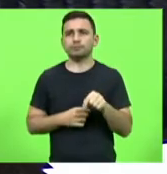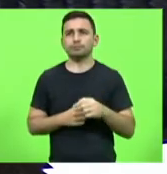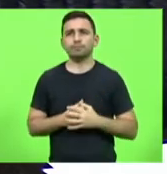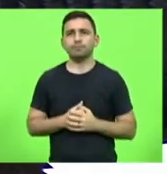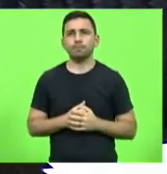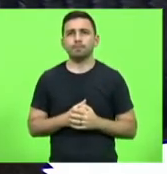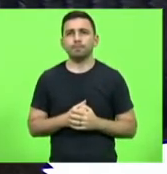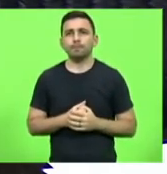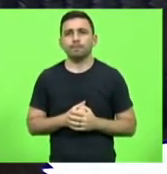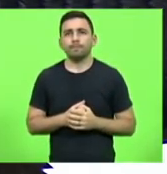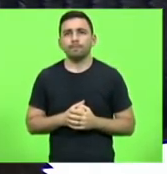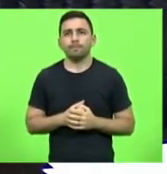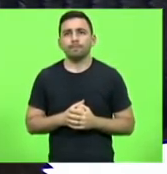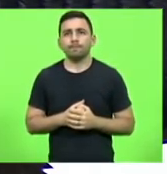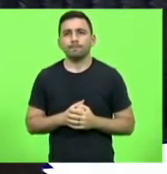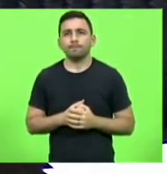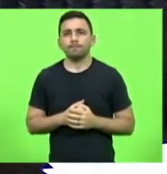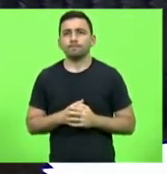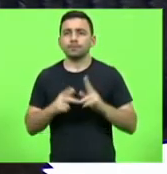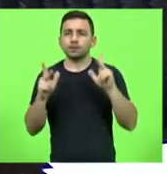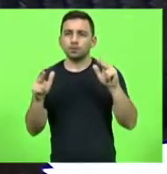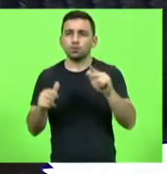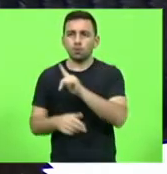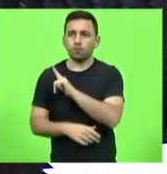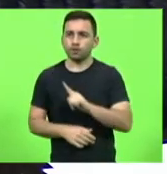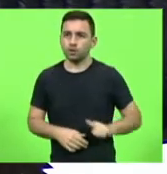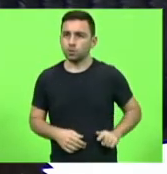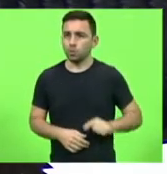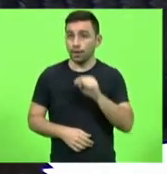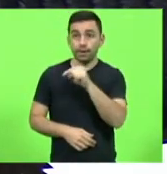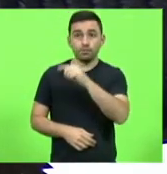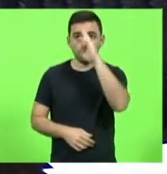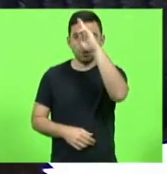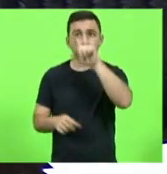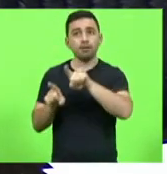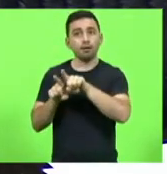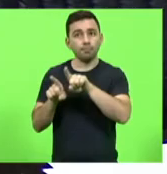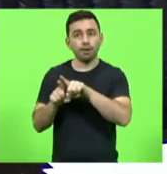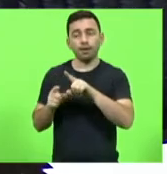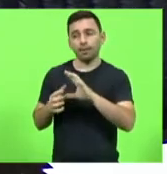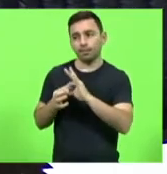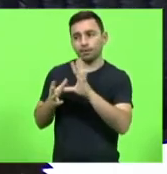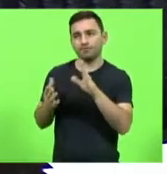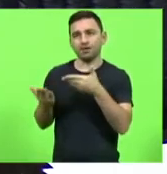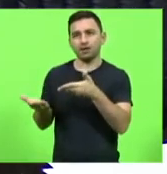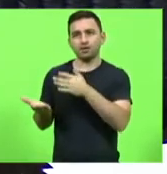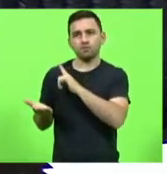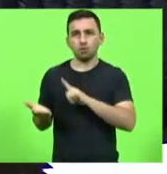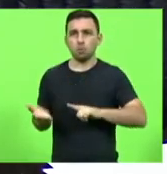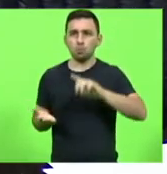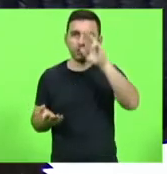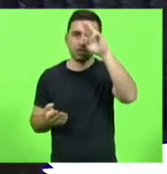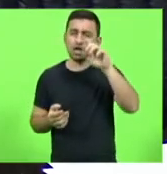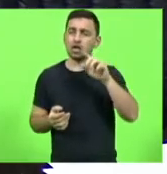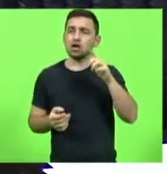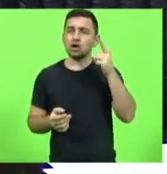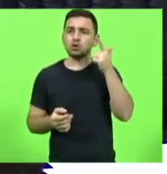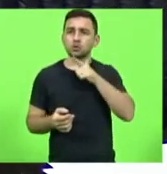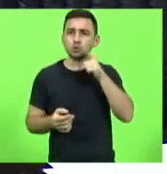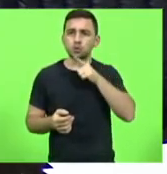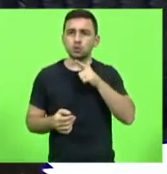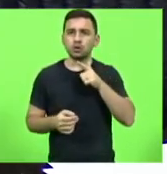E aí, do mesmo modo, o governador Moisés recebeu essa carta branca, porém, ele é um cara que entrou novo no quadro de oficiais, ele não